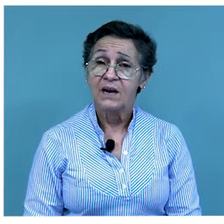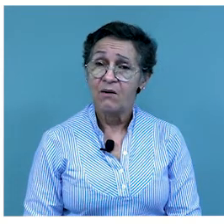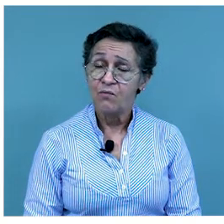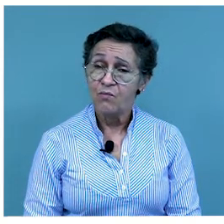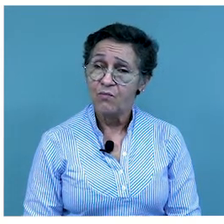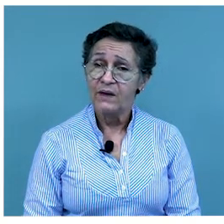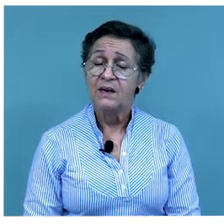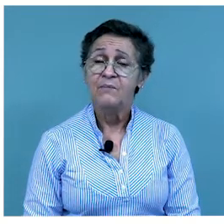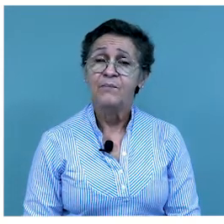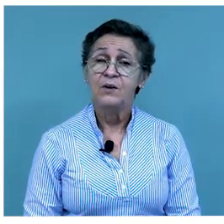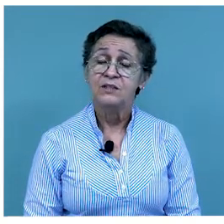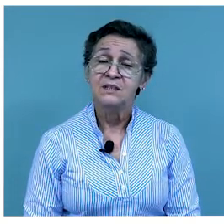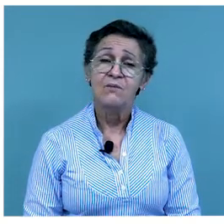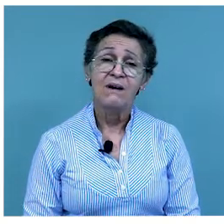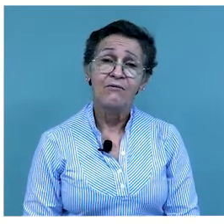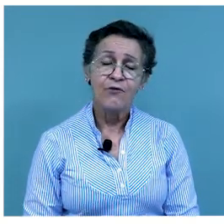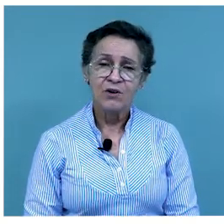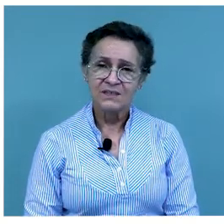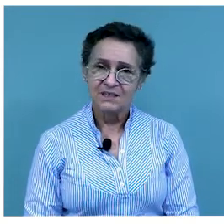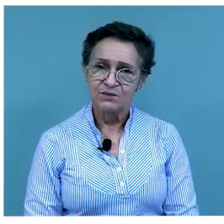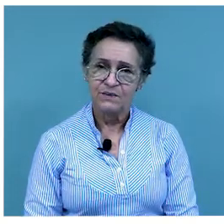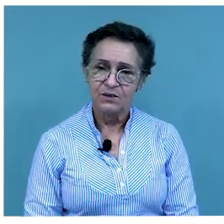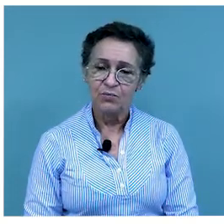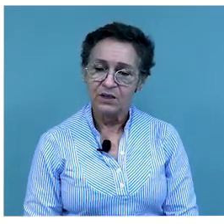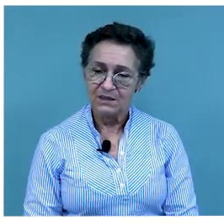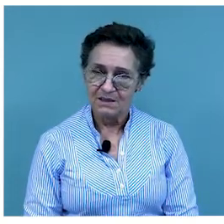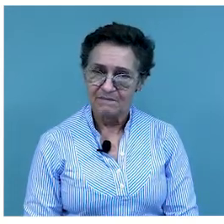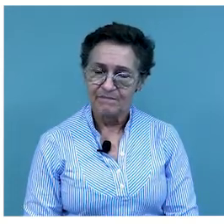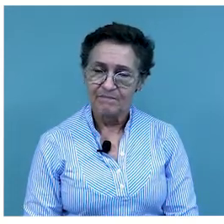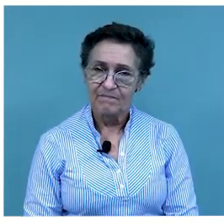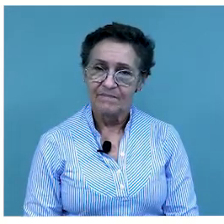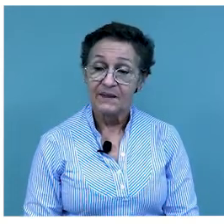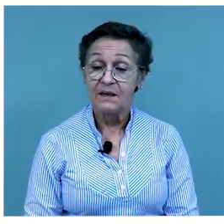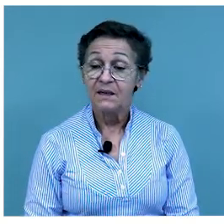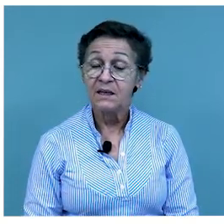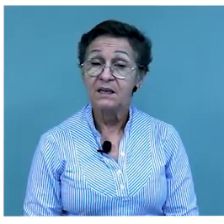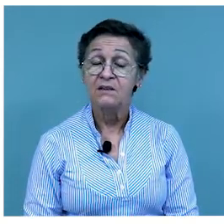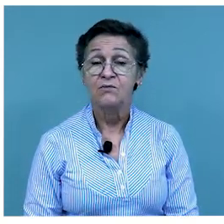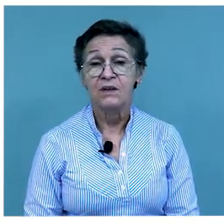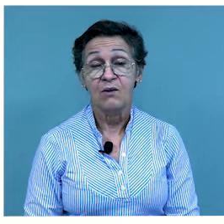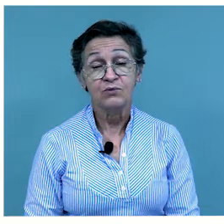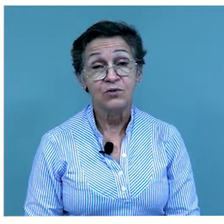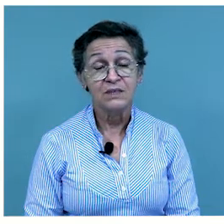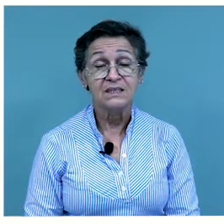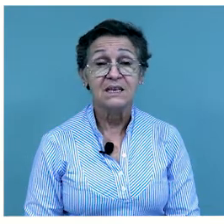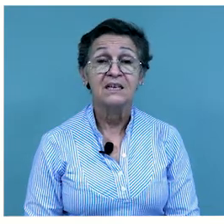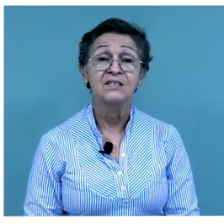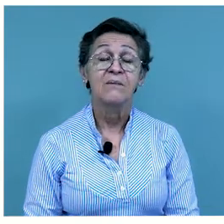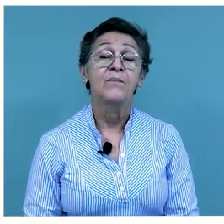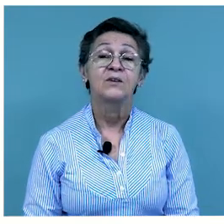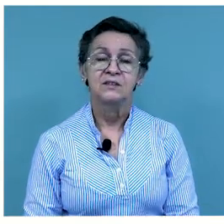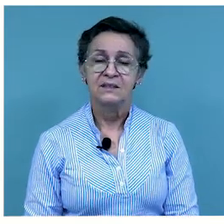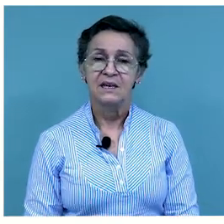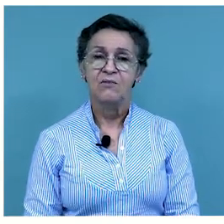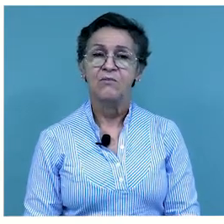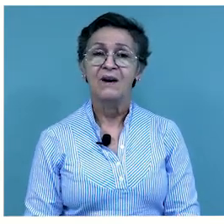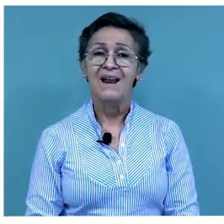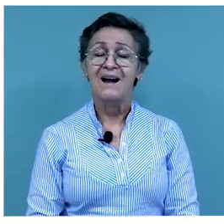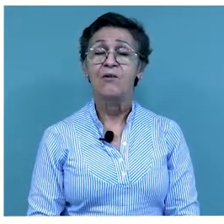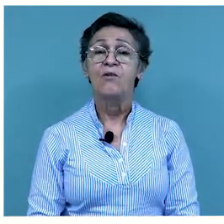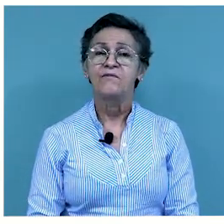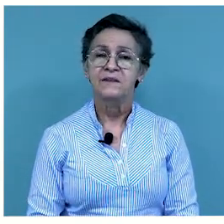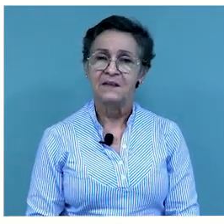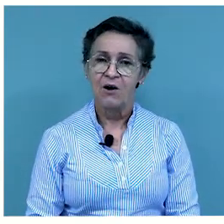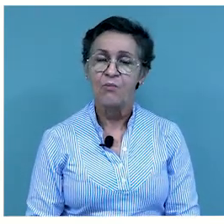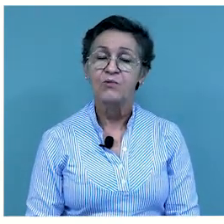e no Grau um ele pode ter uma força diminuída e no grau dois ele já pode ter